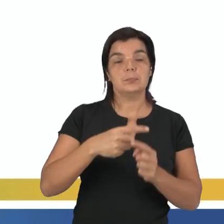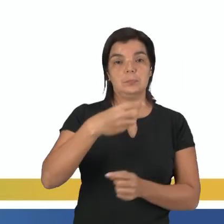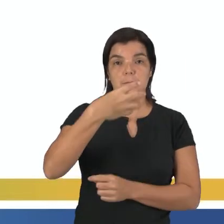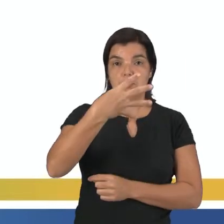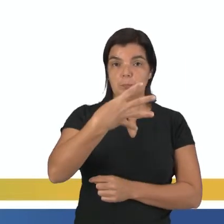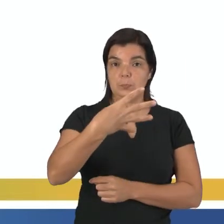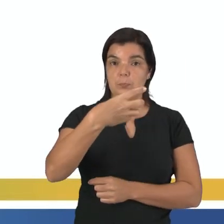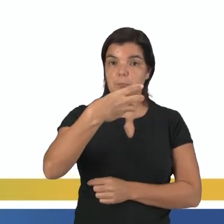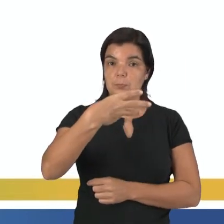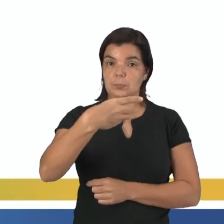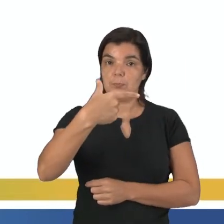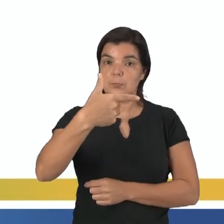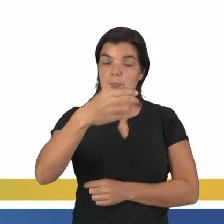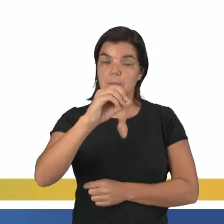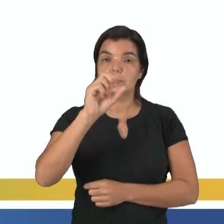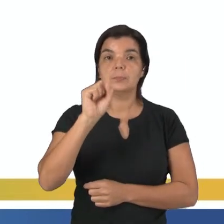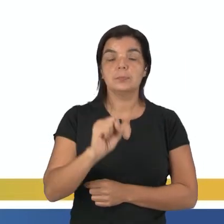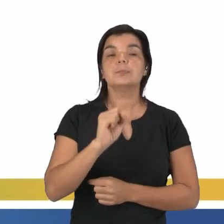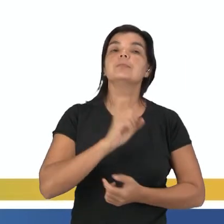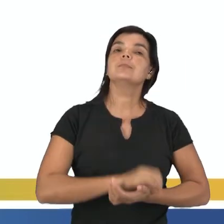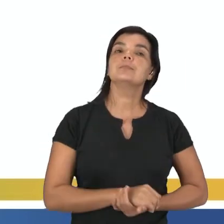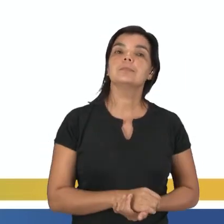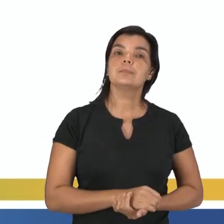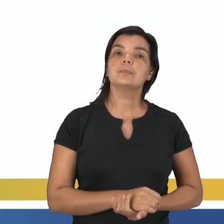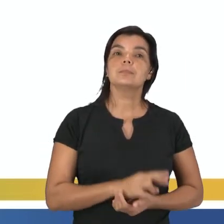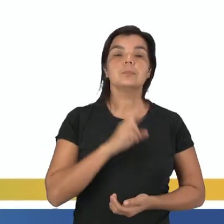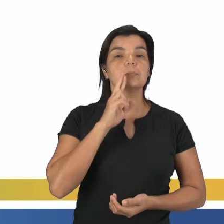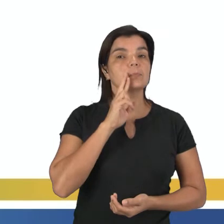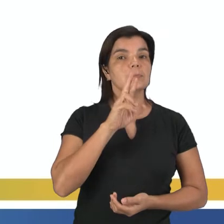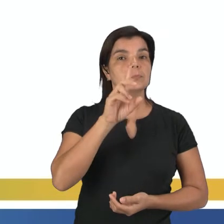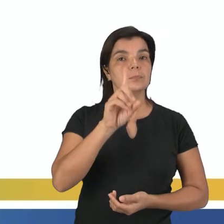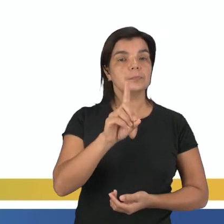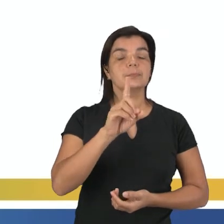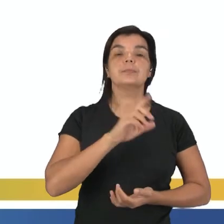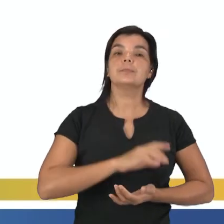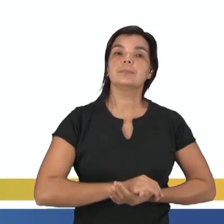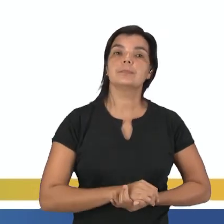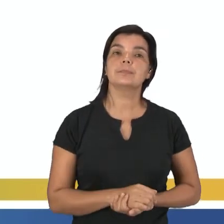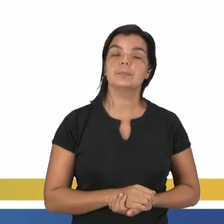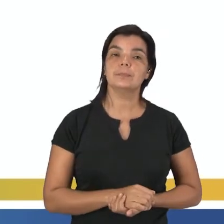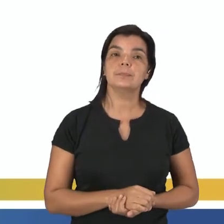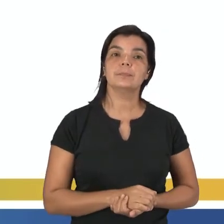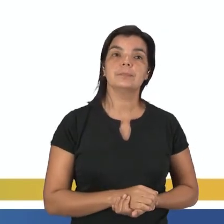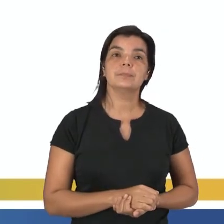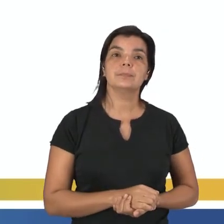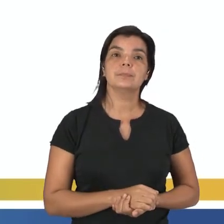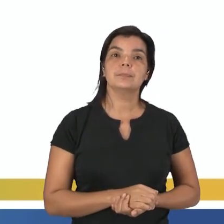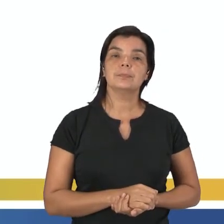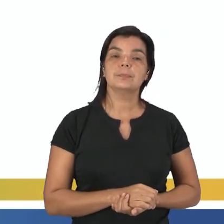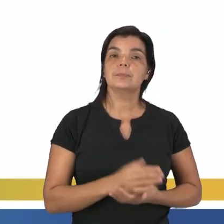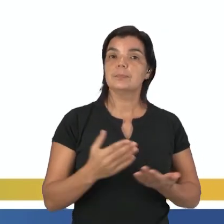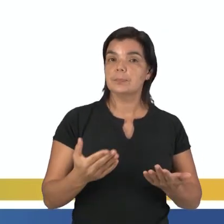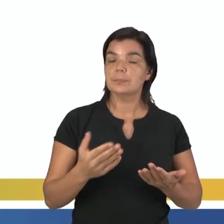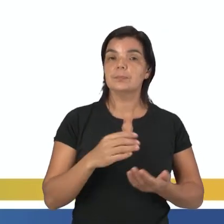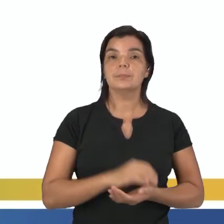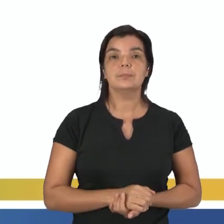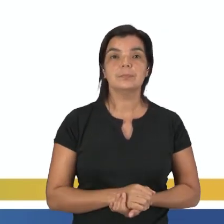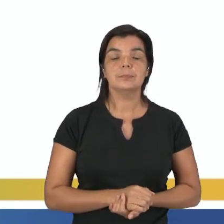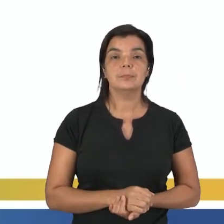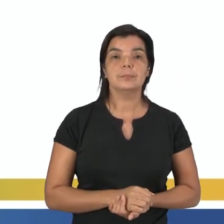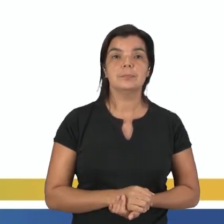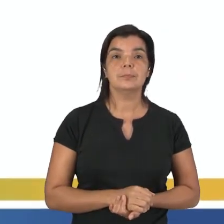vai obter 4.320 segundos. Ou seja, nossa alternativa correta era a letra D. Gente,